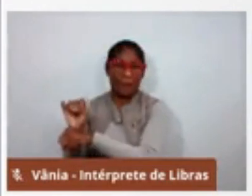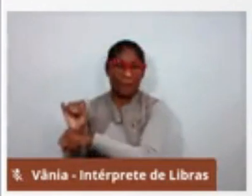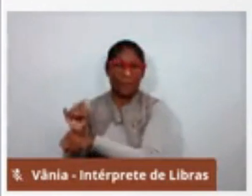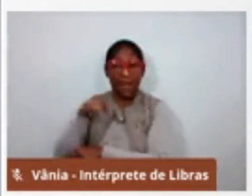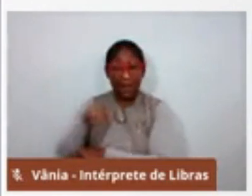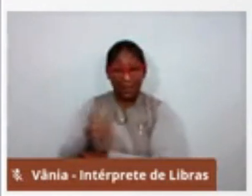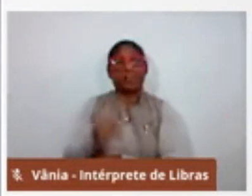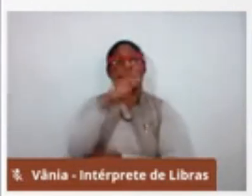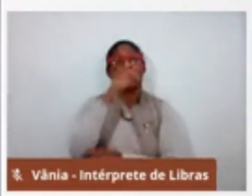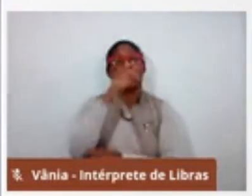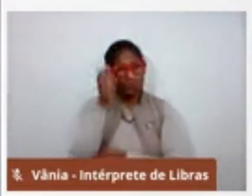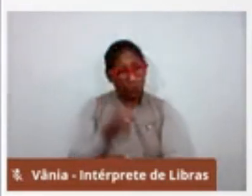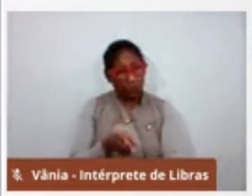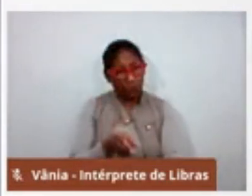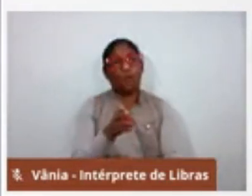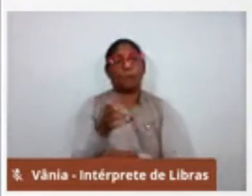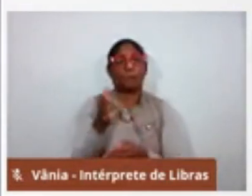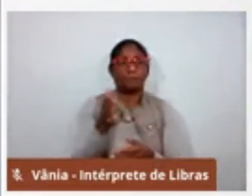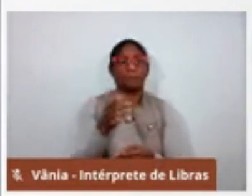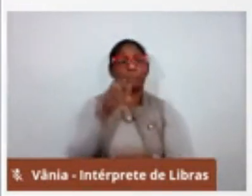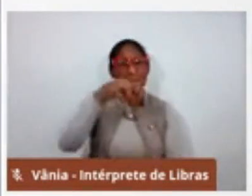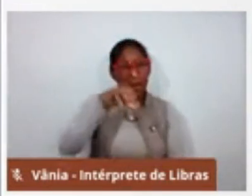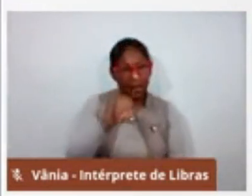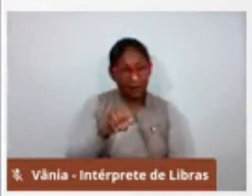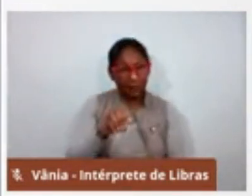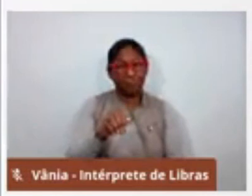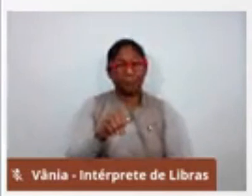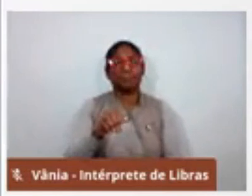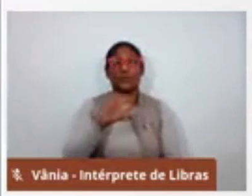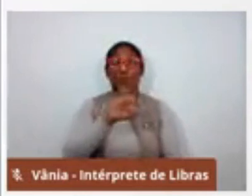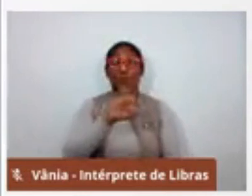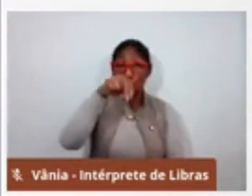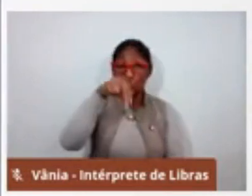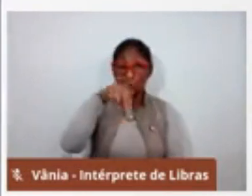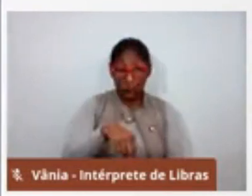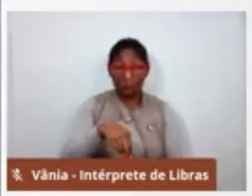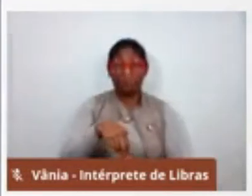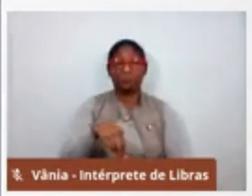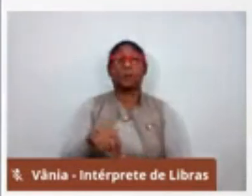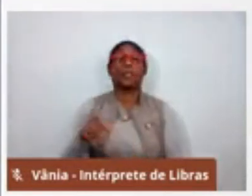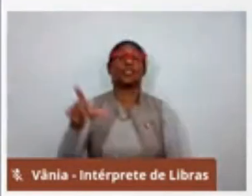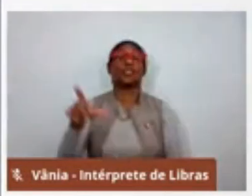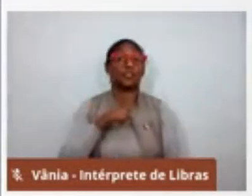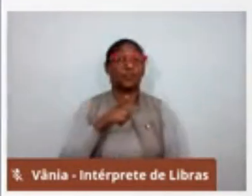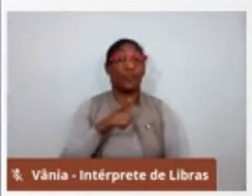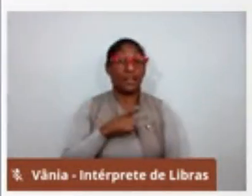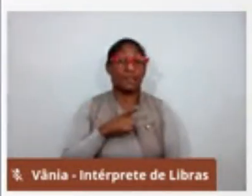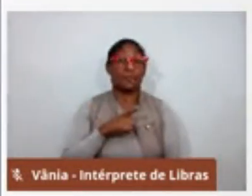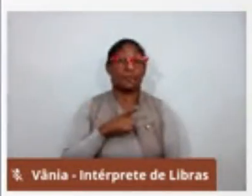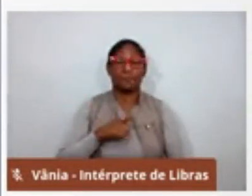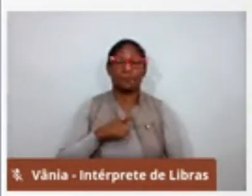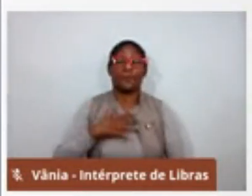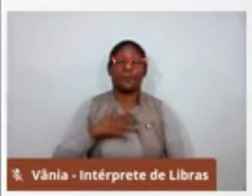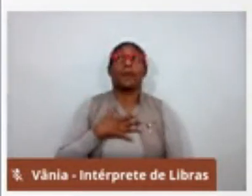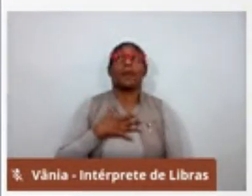essa atividade se manteve ao longo do mês de maio, boa parte do mês de junho, para que justamente tivéssemos o máximo de fôlego possível